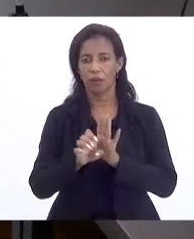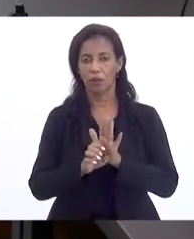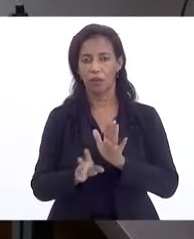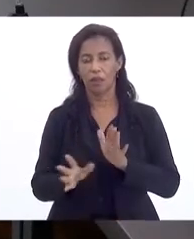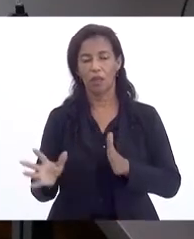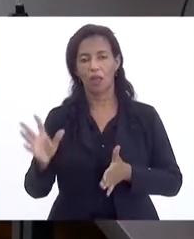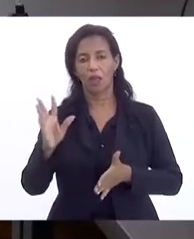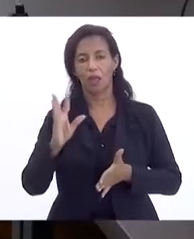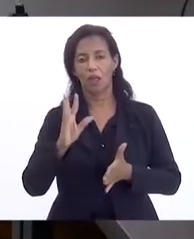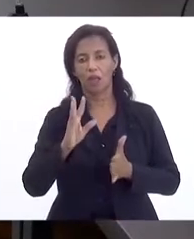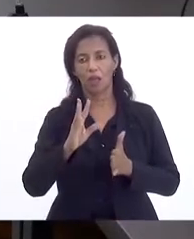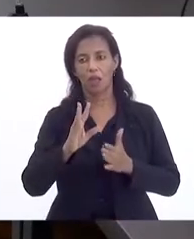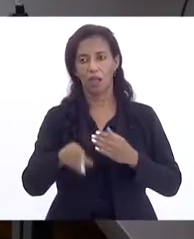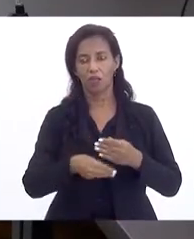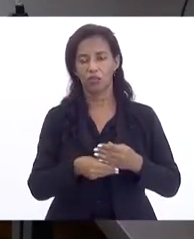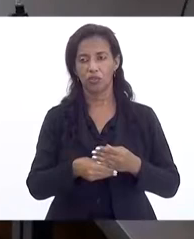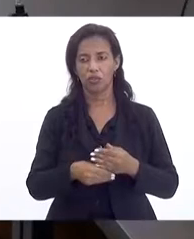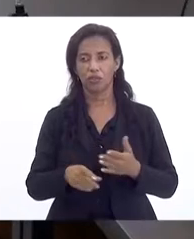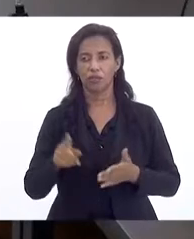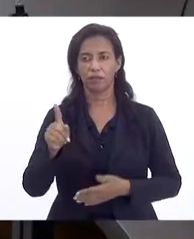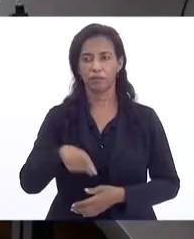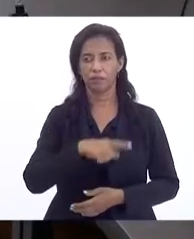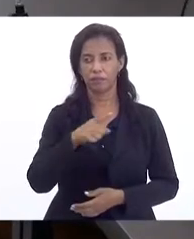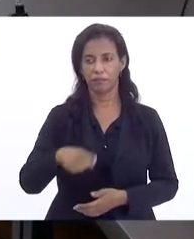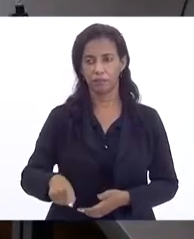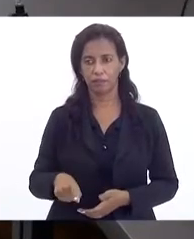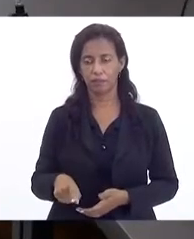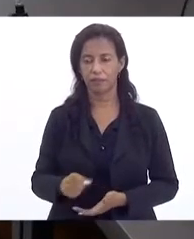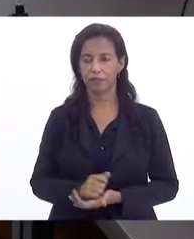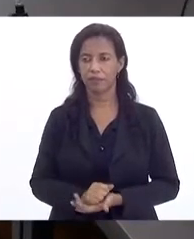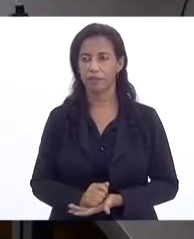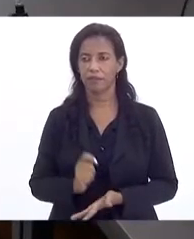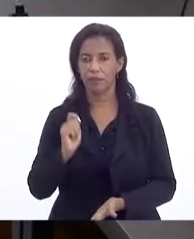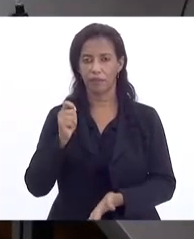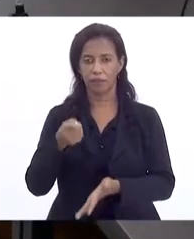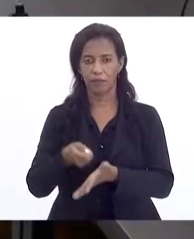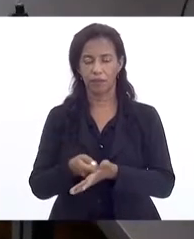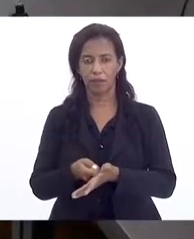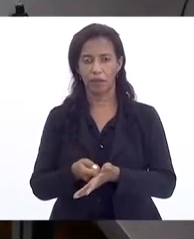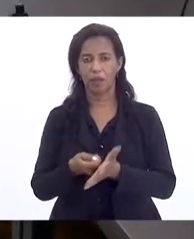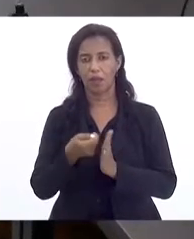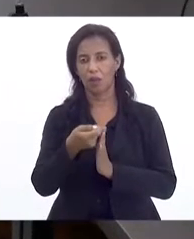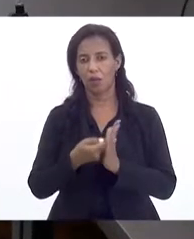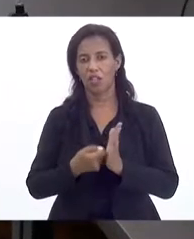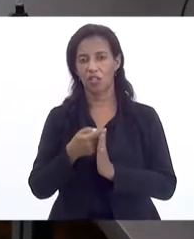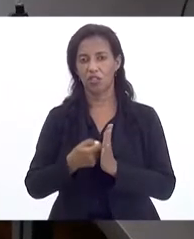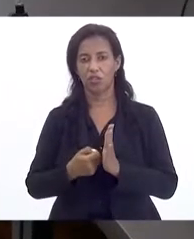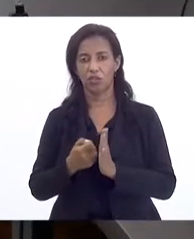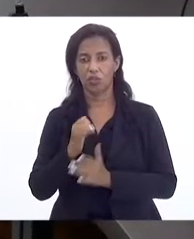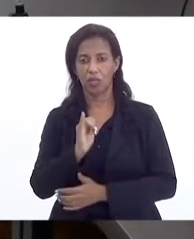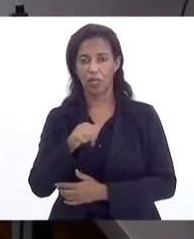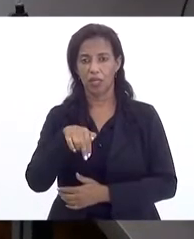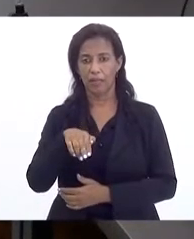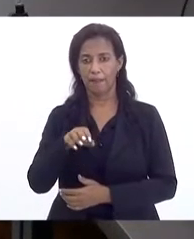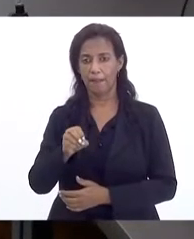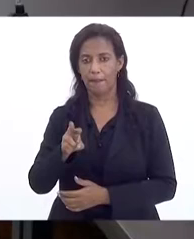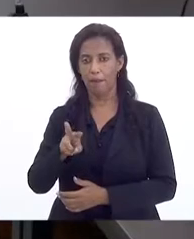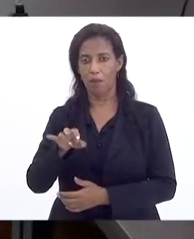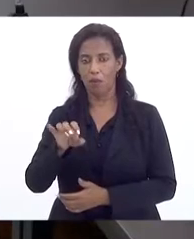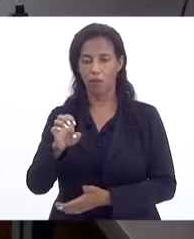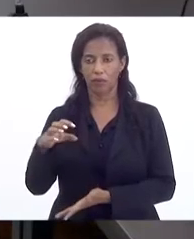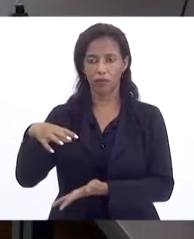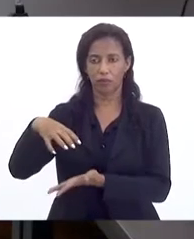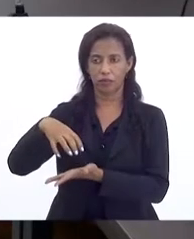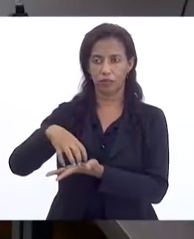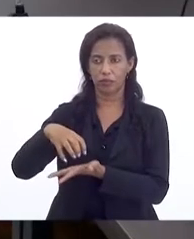diz o seguinte: fica concedida isenção de emolumentos cartorários relativos aos registros imobiliários a proprietários de imóveis localizados